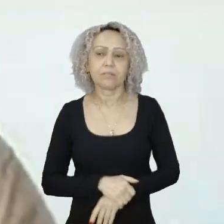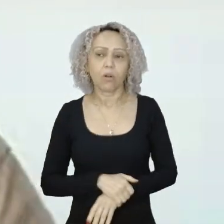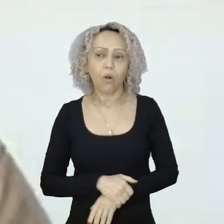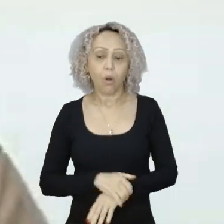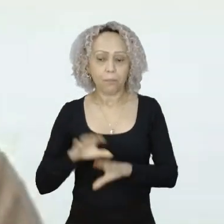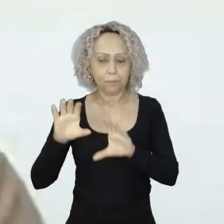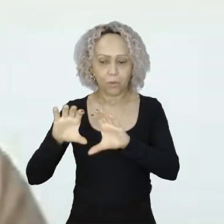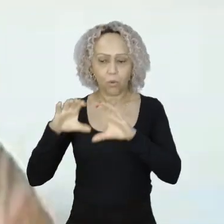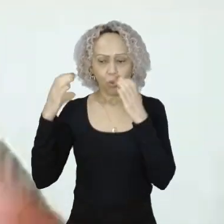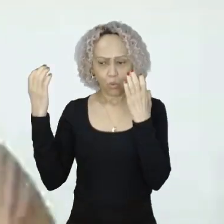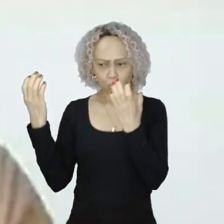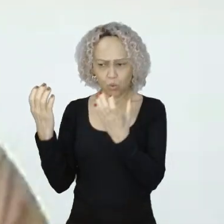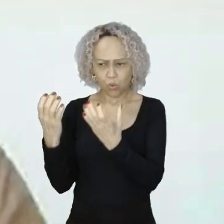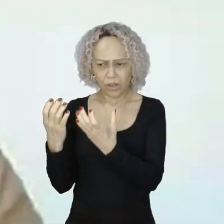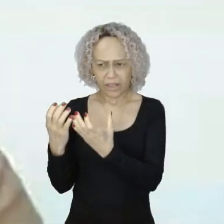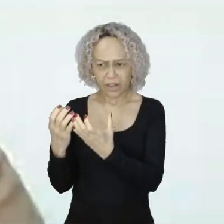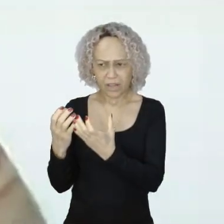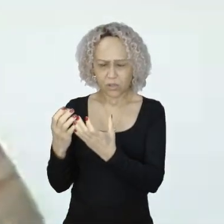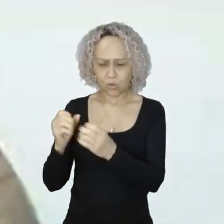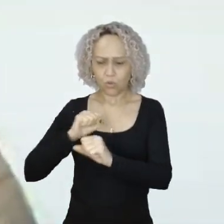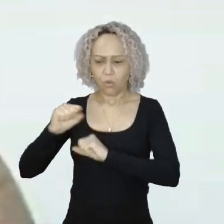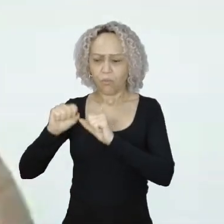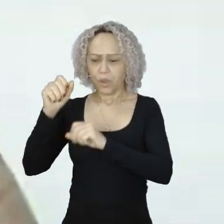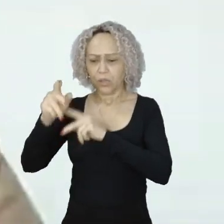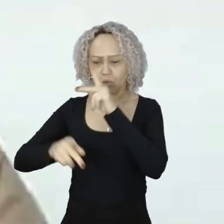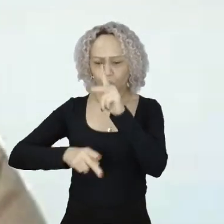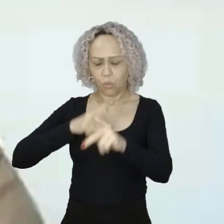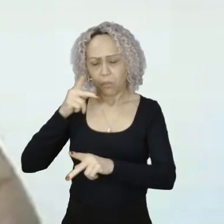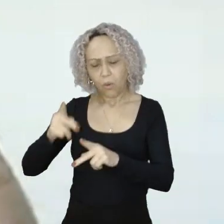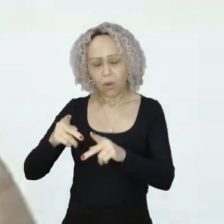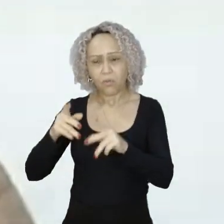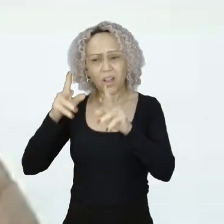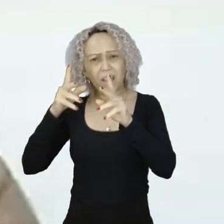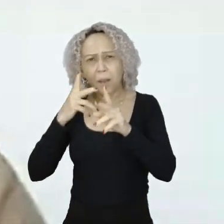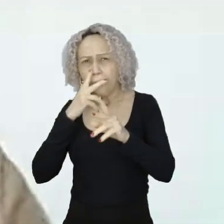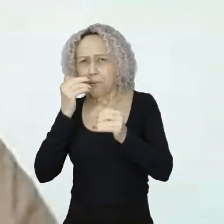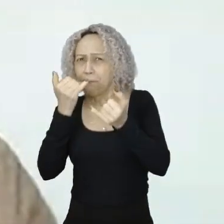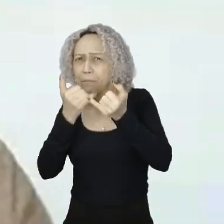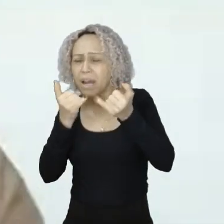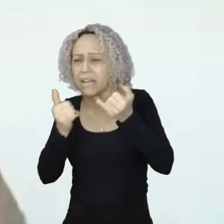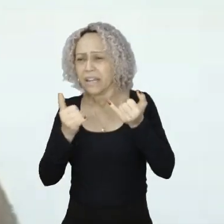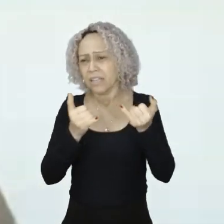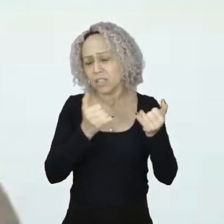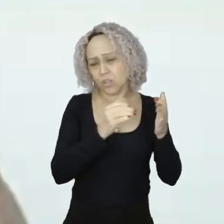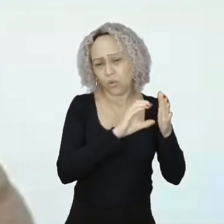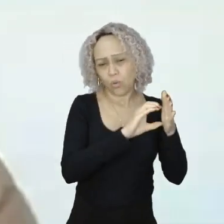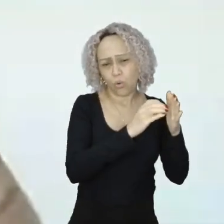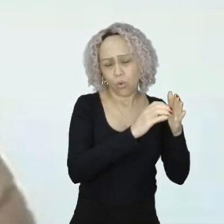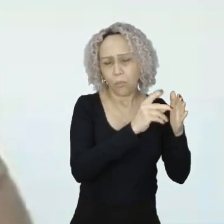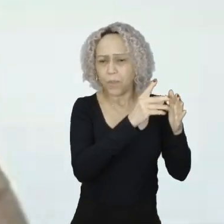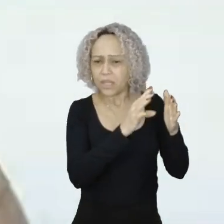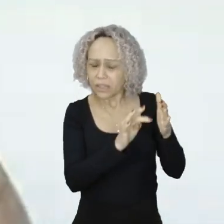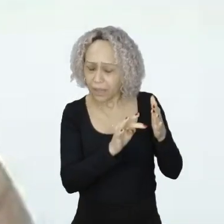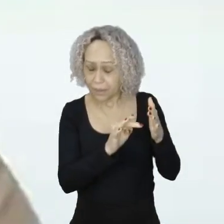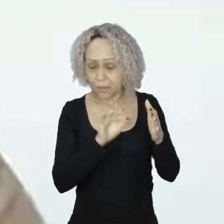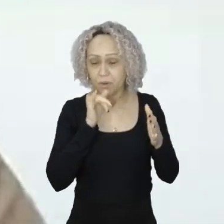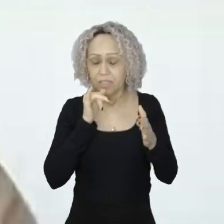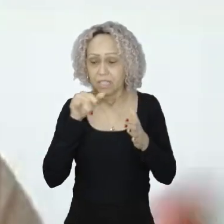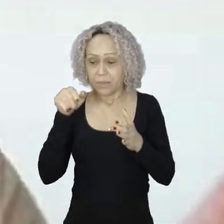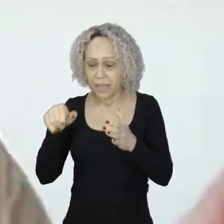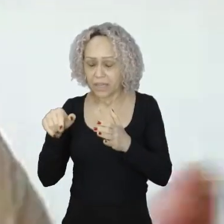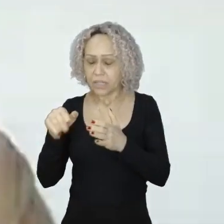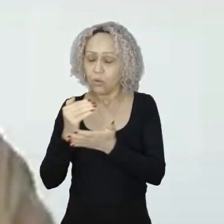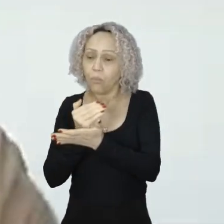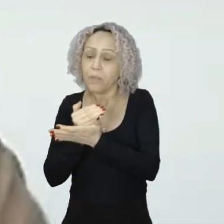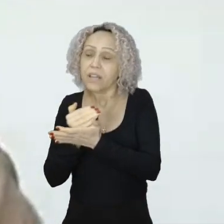do Partido dos Trabalhadores, que começa os congressos, os encontros nos municípios e nos estados. A CMP também funciona